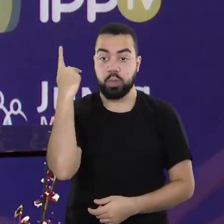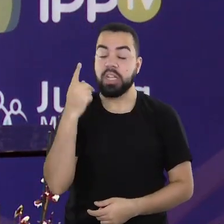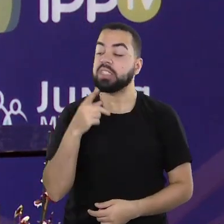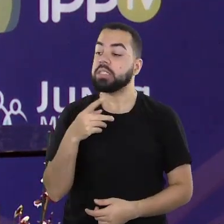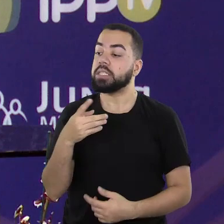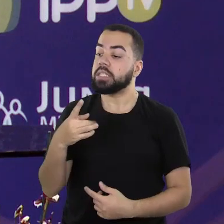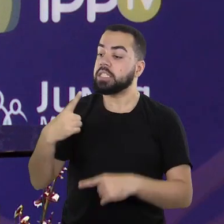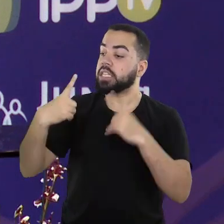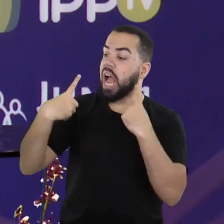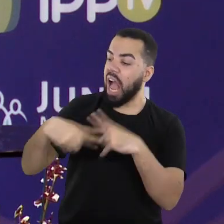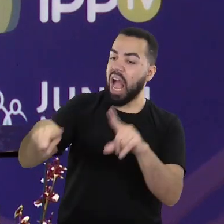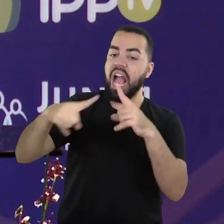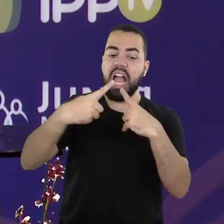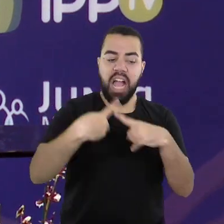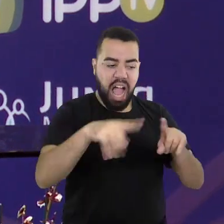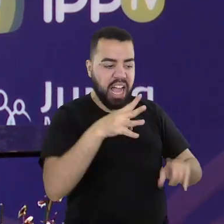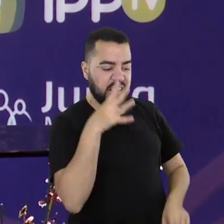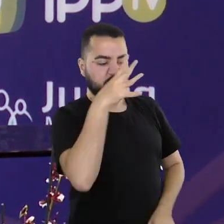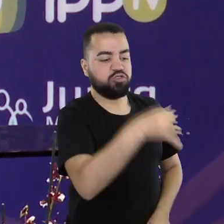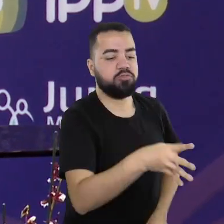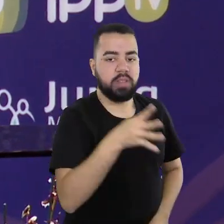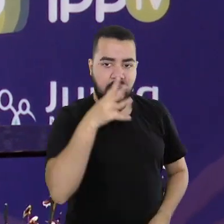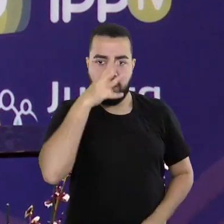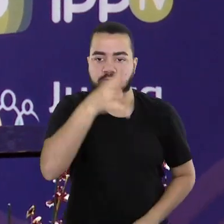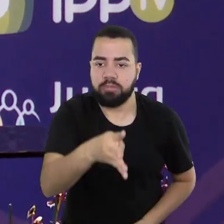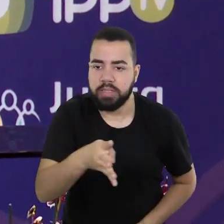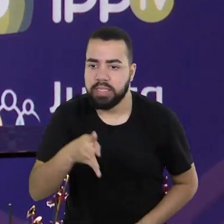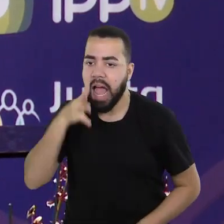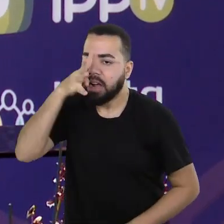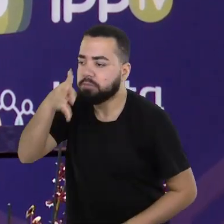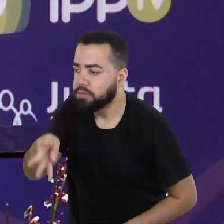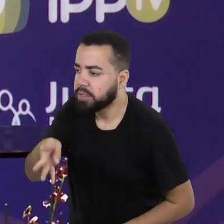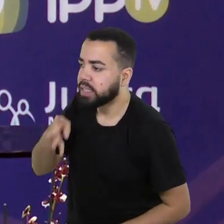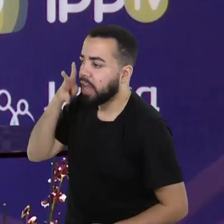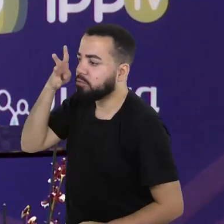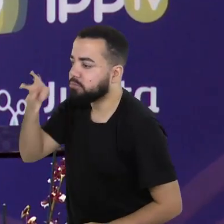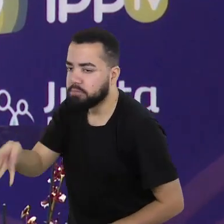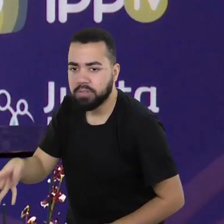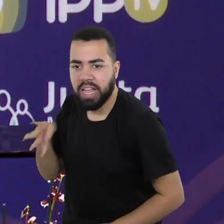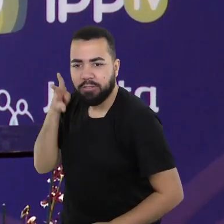mas criticam aqueles que fazem um pouco